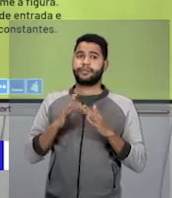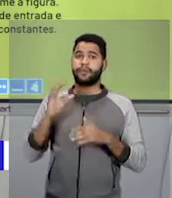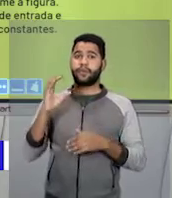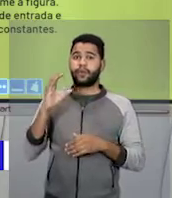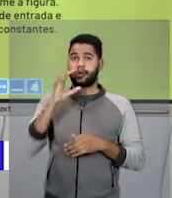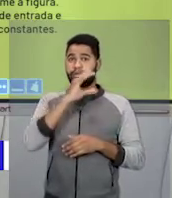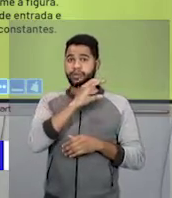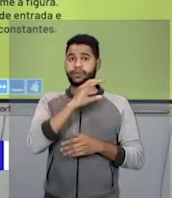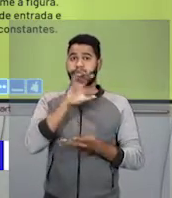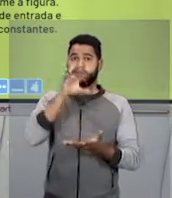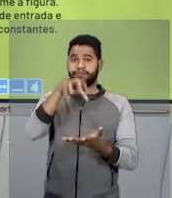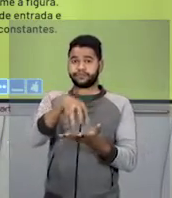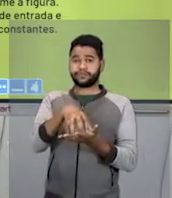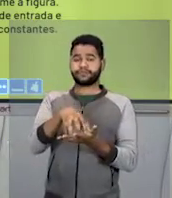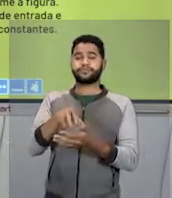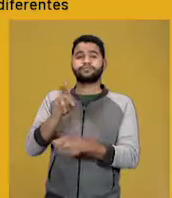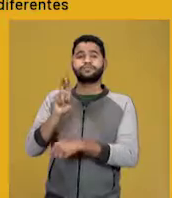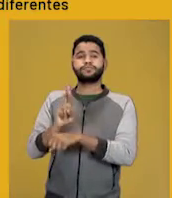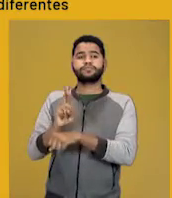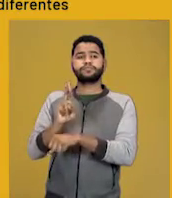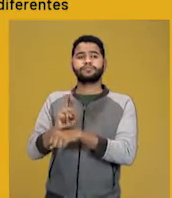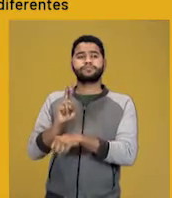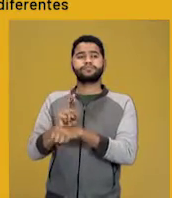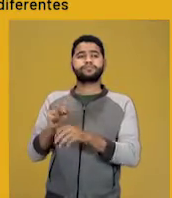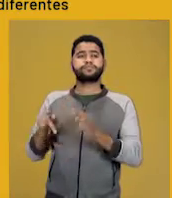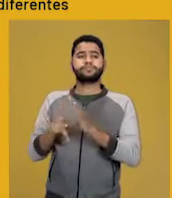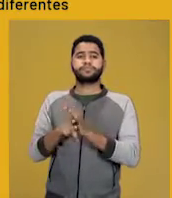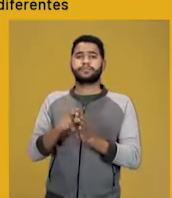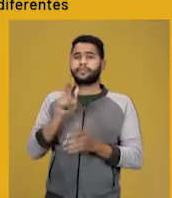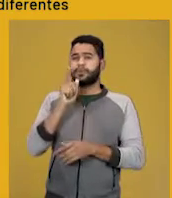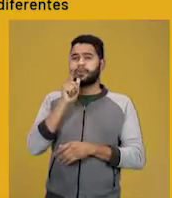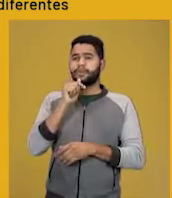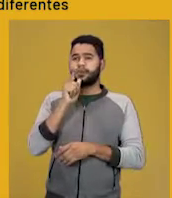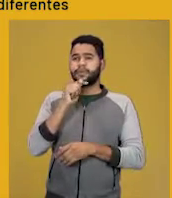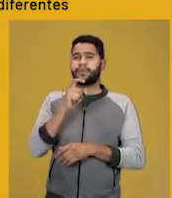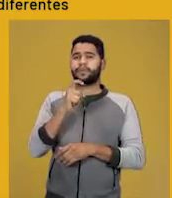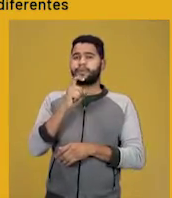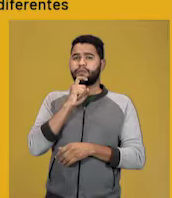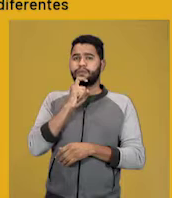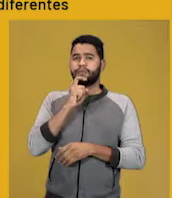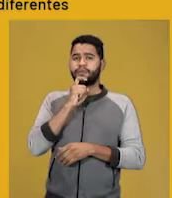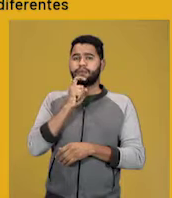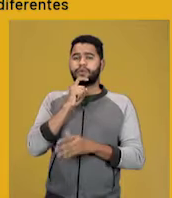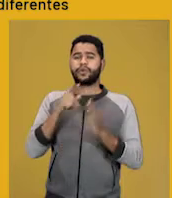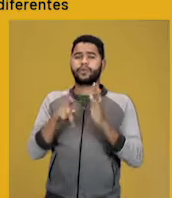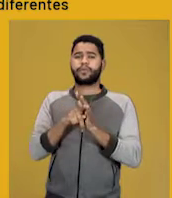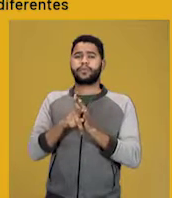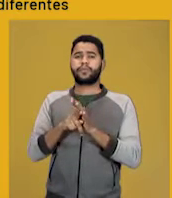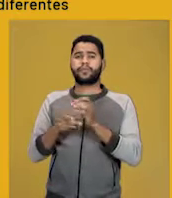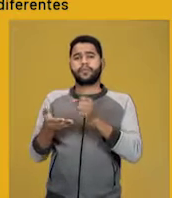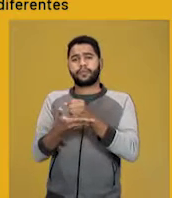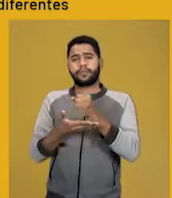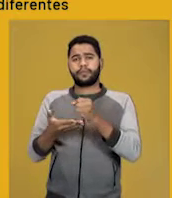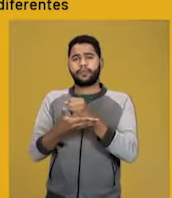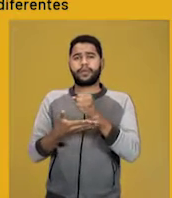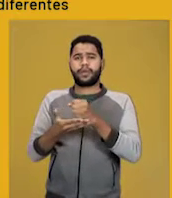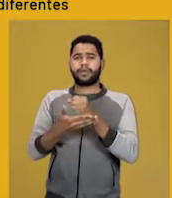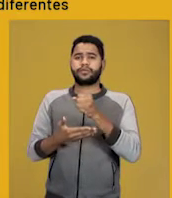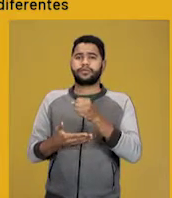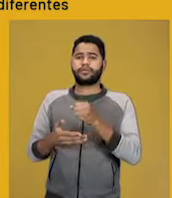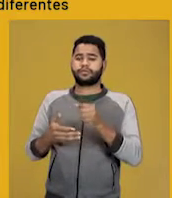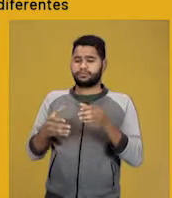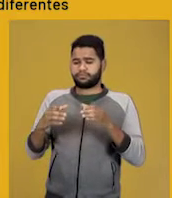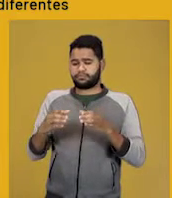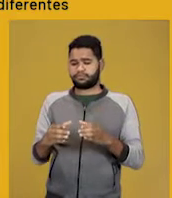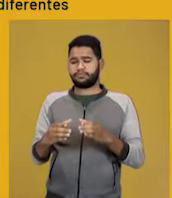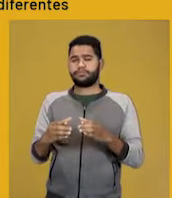central, um reservatório é alimentado com água fria, que é aquecida na base do reservatório e, a